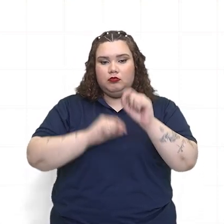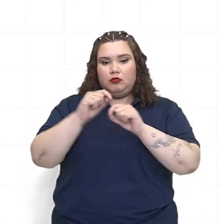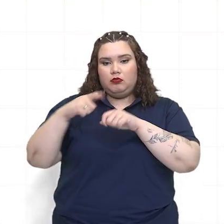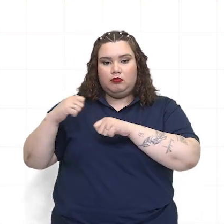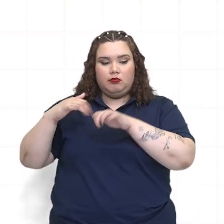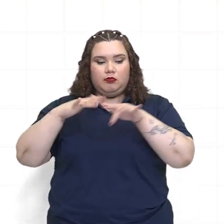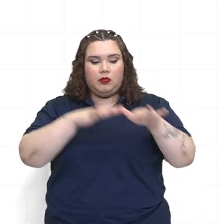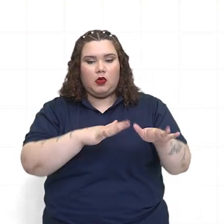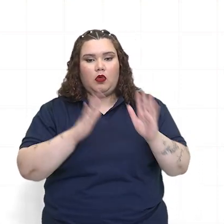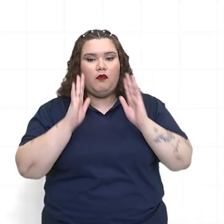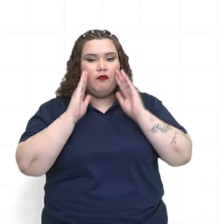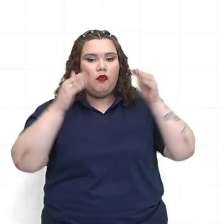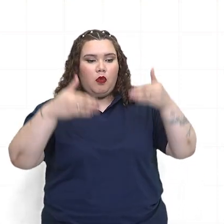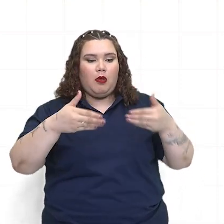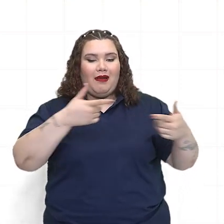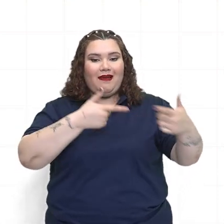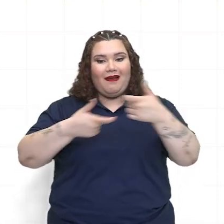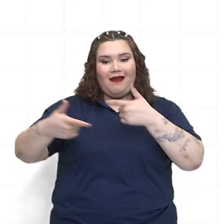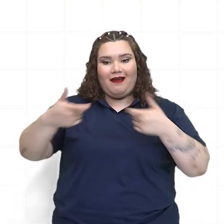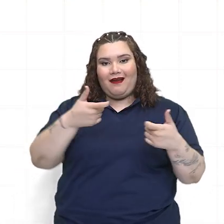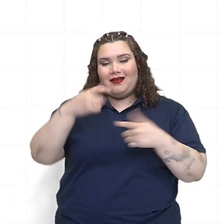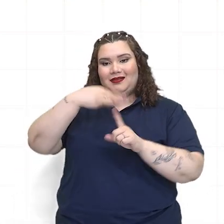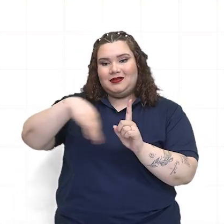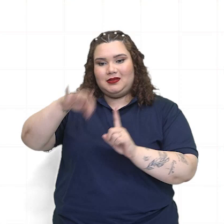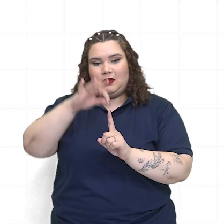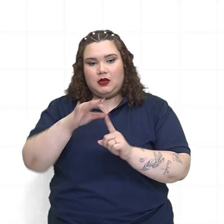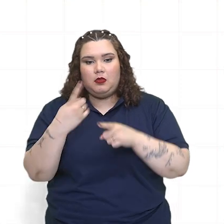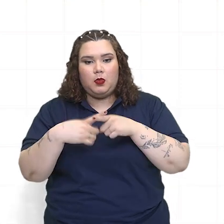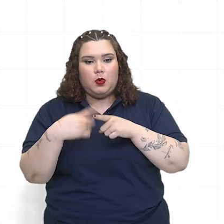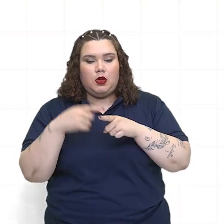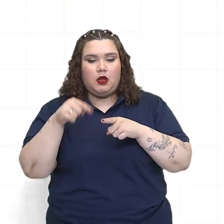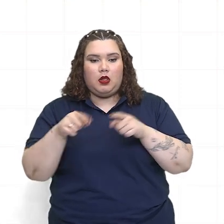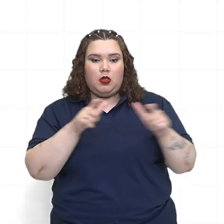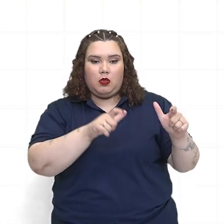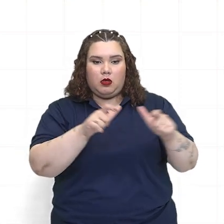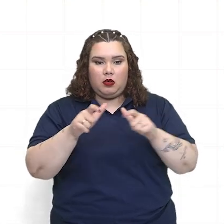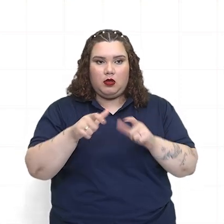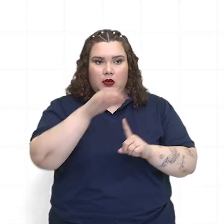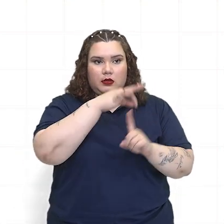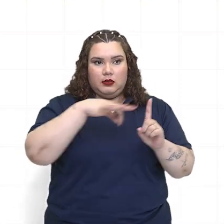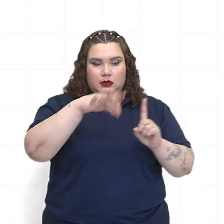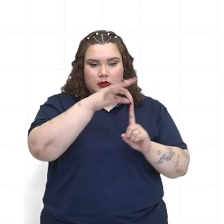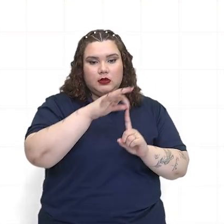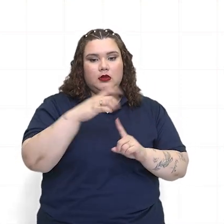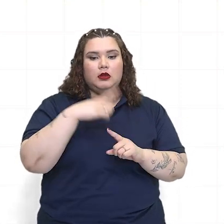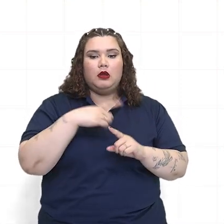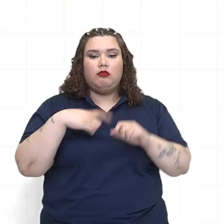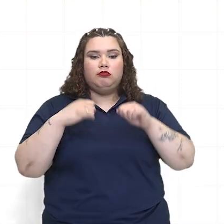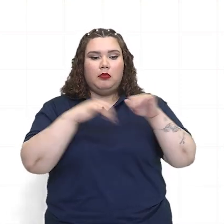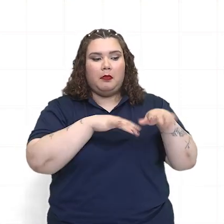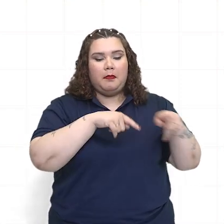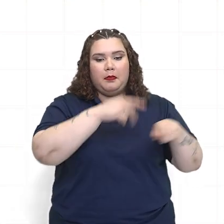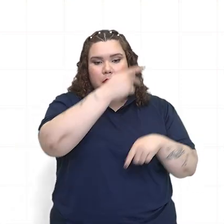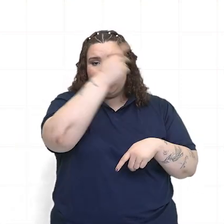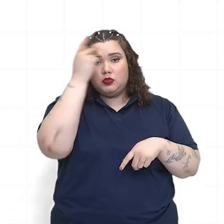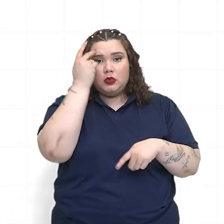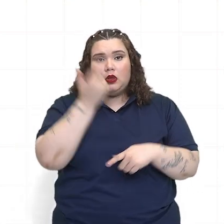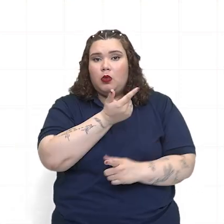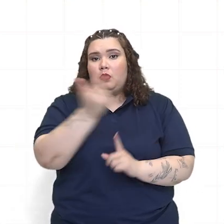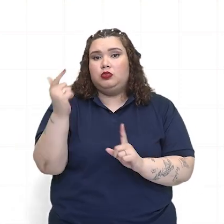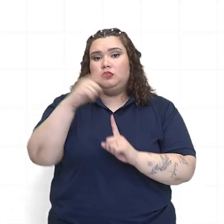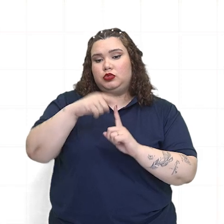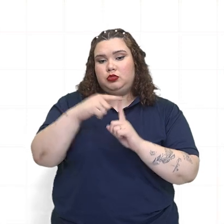à expedição um caráter de guerra santa. Afinal, a terra Santa estava ocupada por pessoas